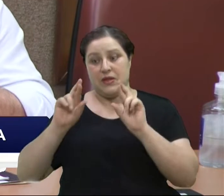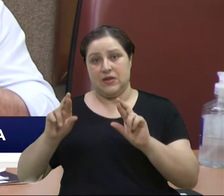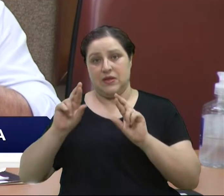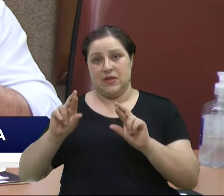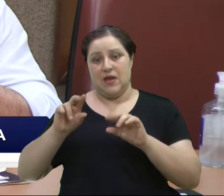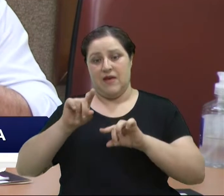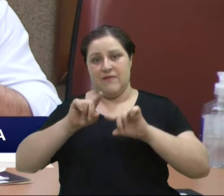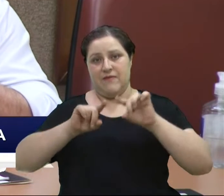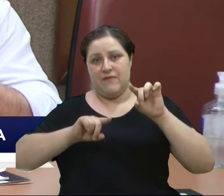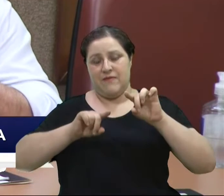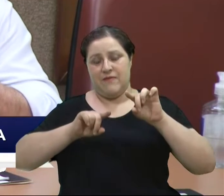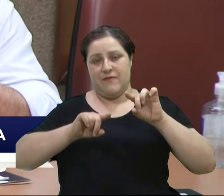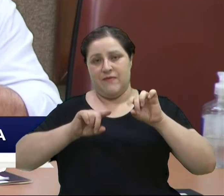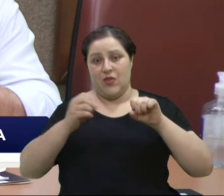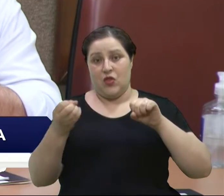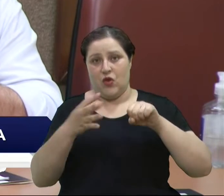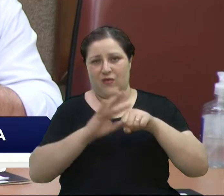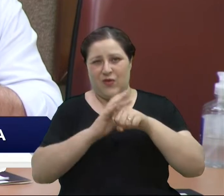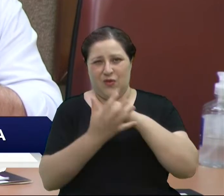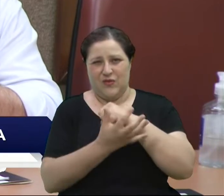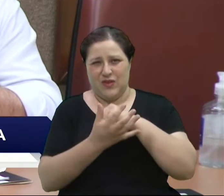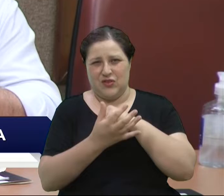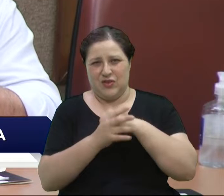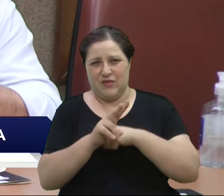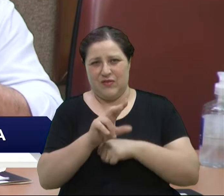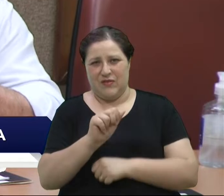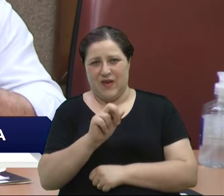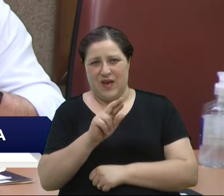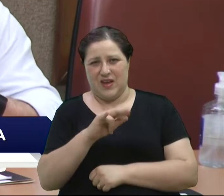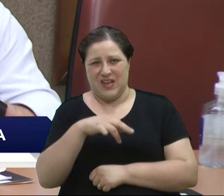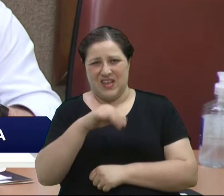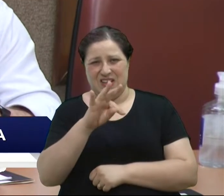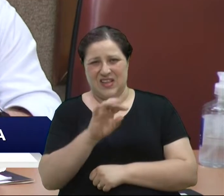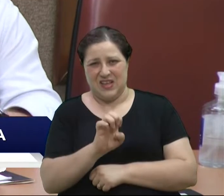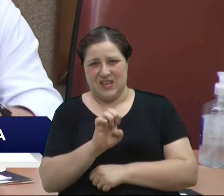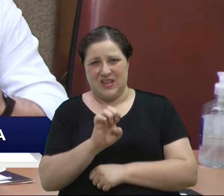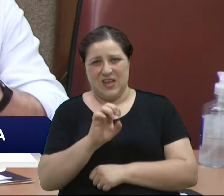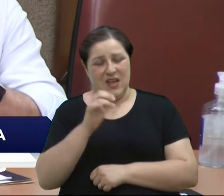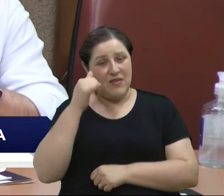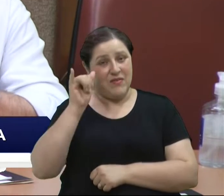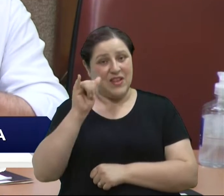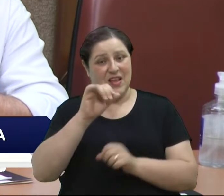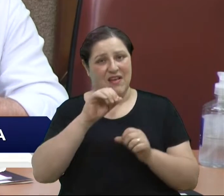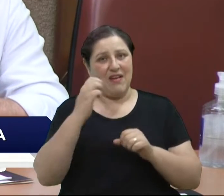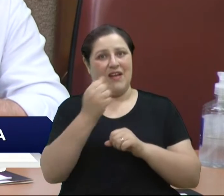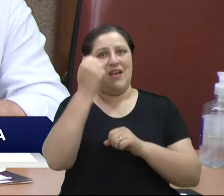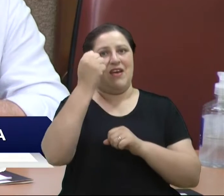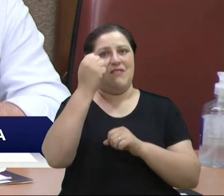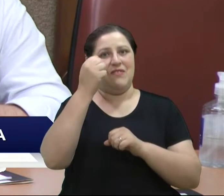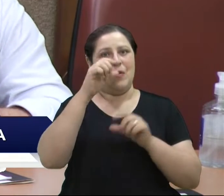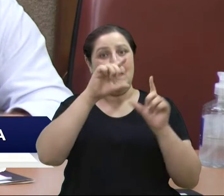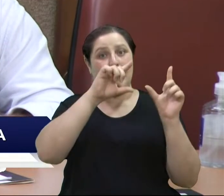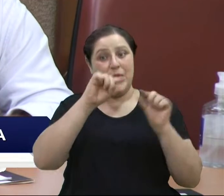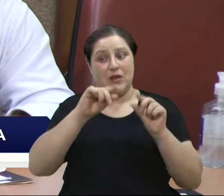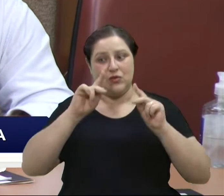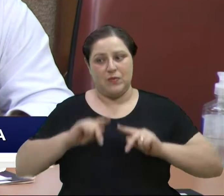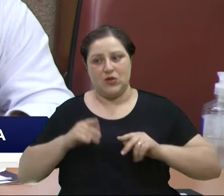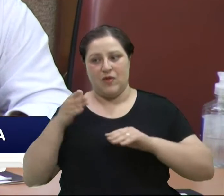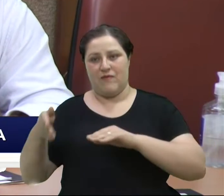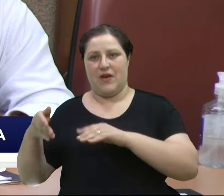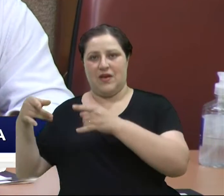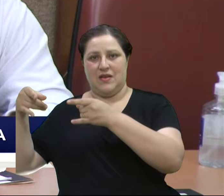variante possa não ser tão grave e não ocupar de novo esses leitos. Com isso, as filas aumentam, né, vereador?